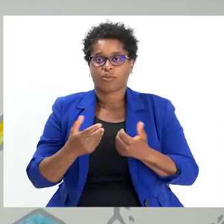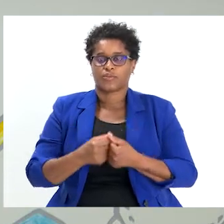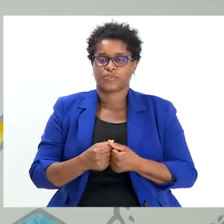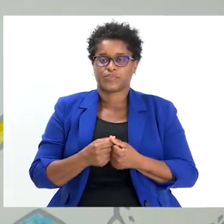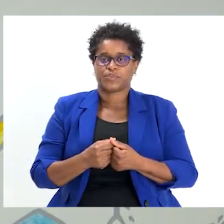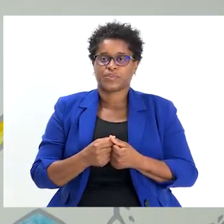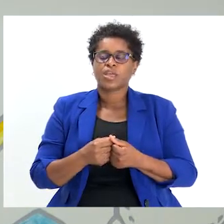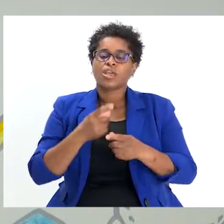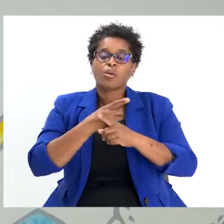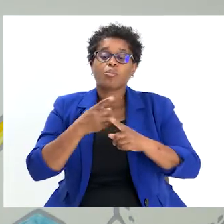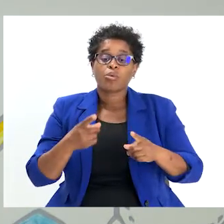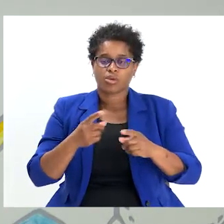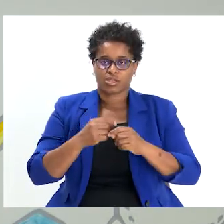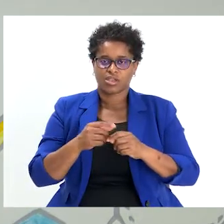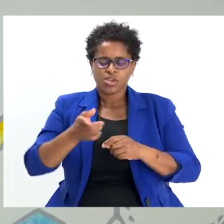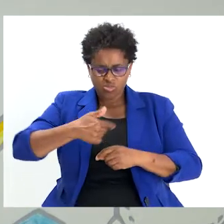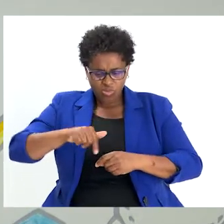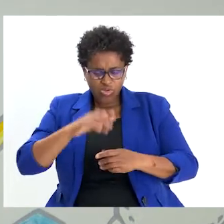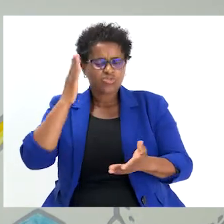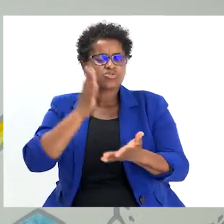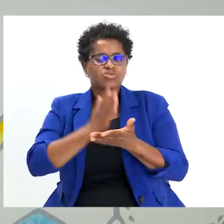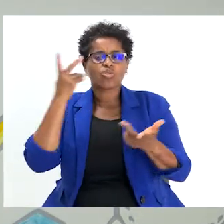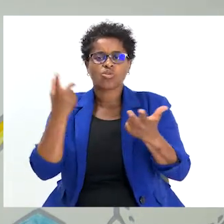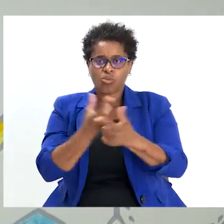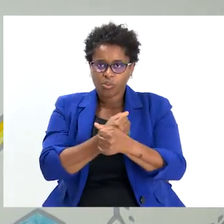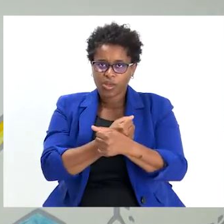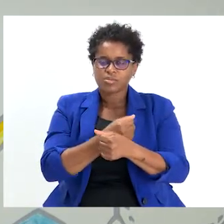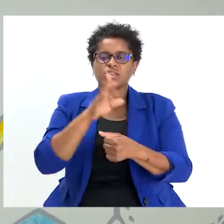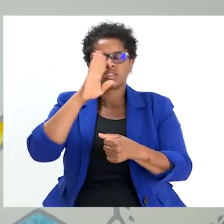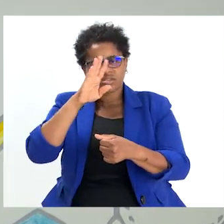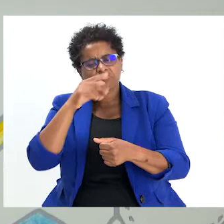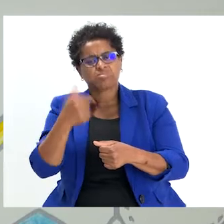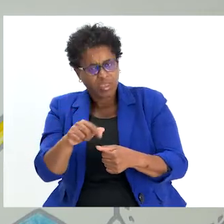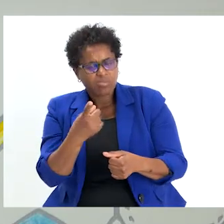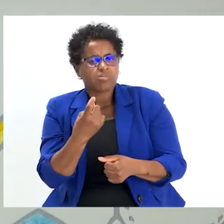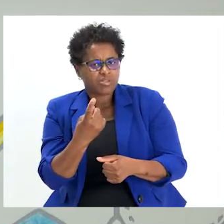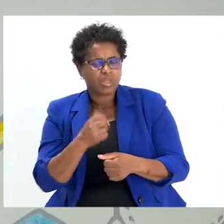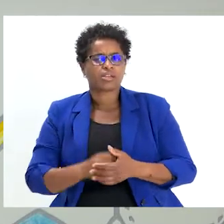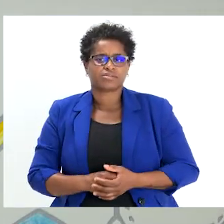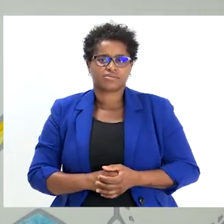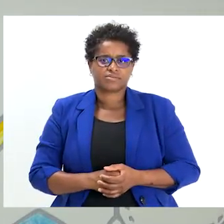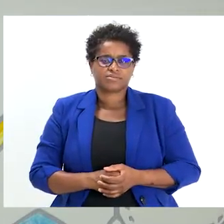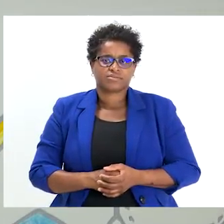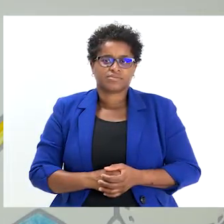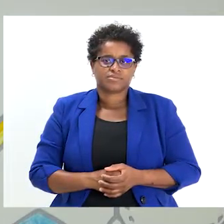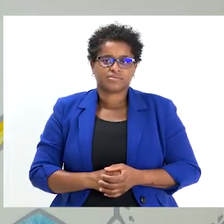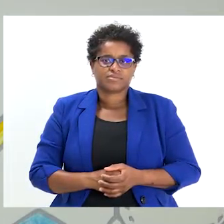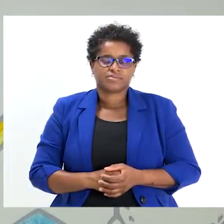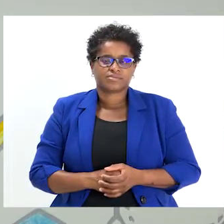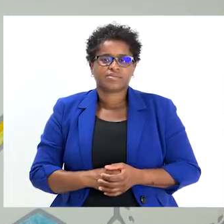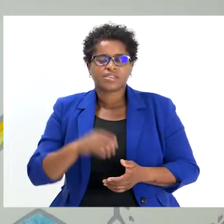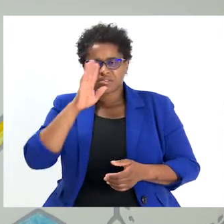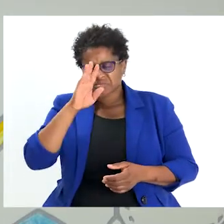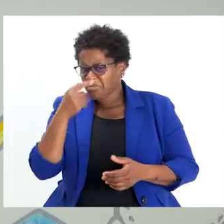Precisamente porque nós só consumimos se sentimos necessidade. Se